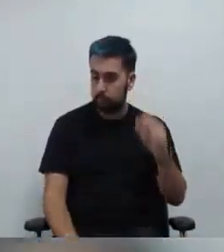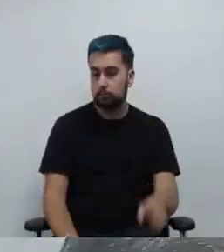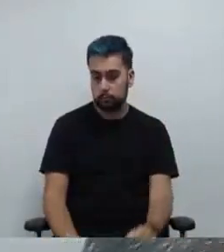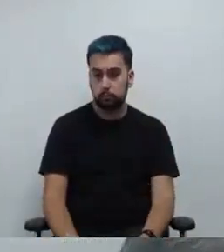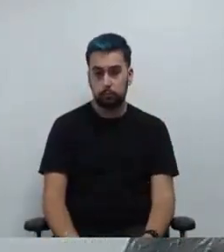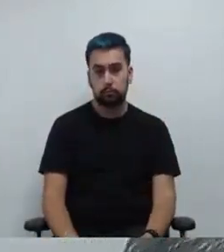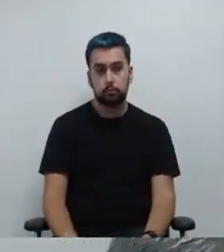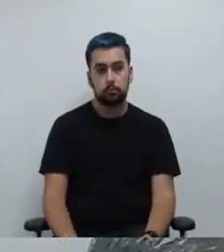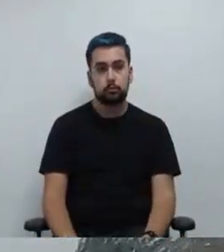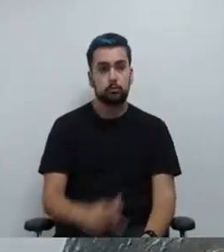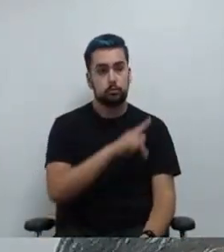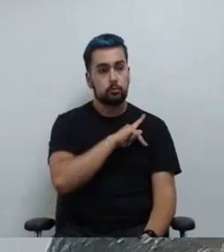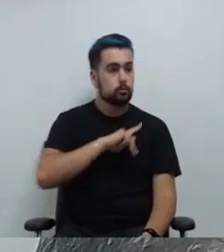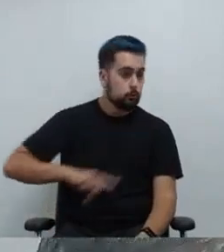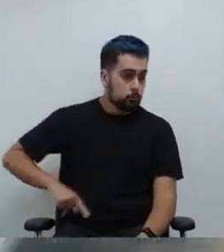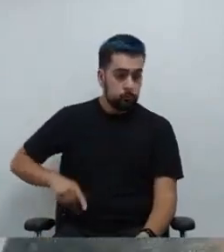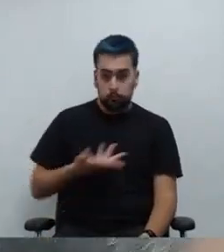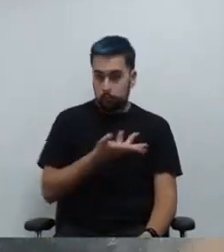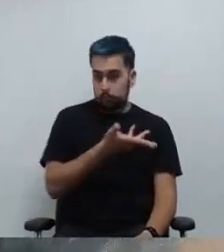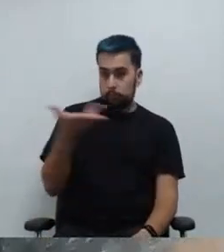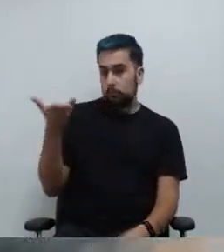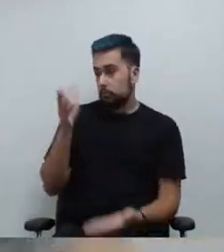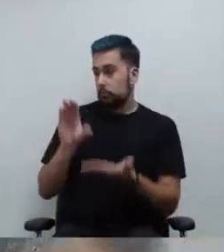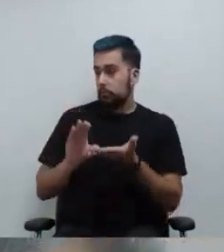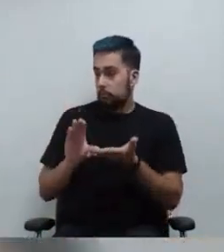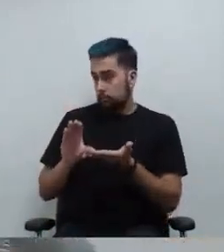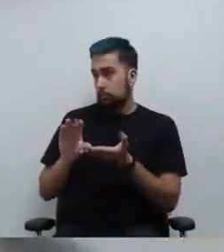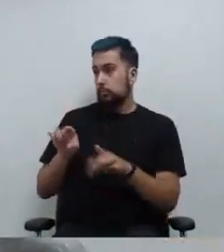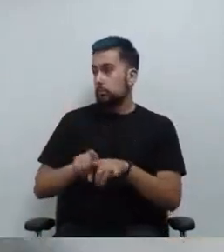Excelentíssimo presidente, senhores conselheiros, conselheiras.